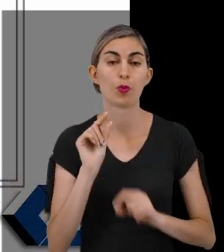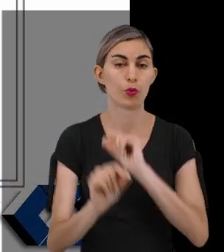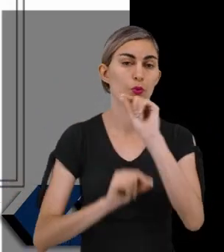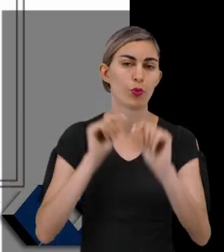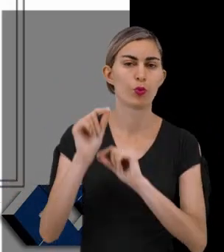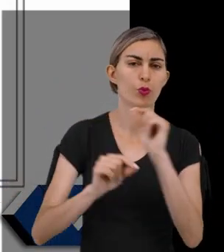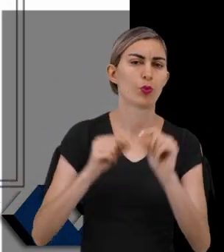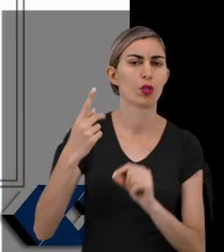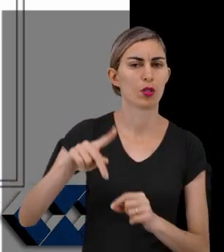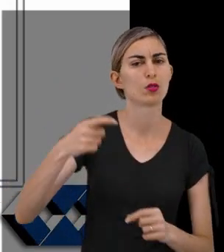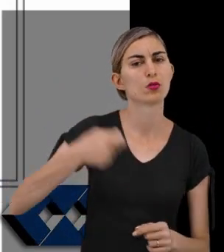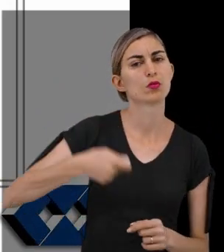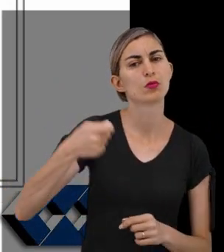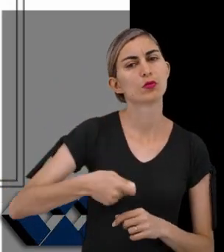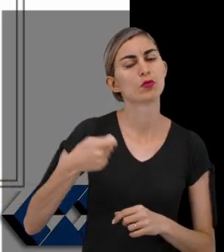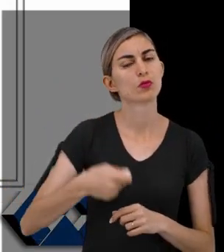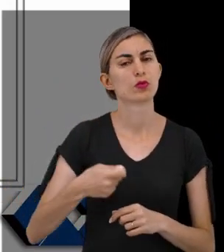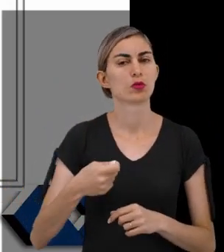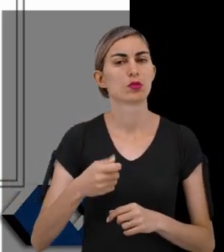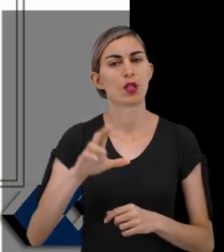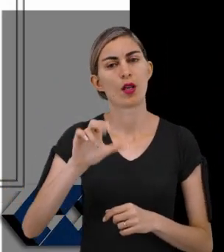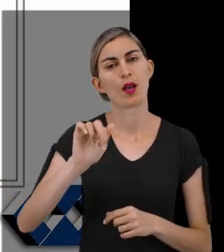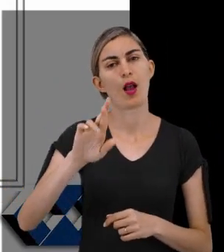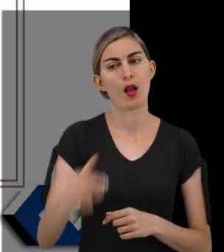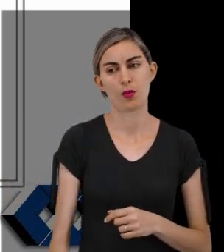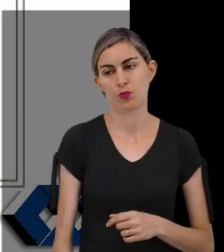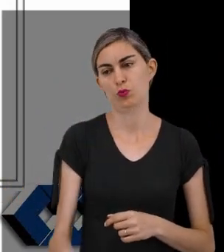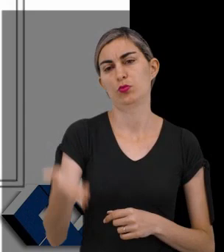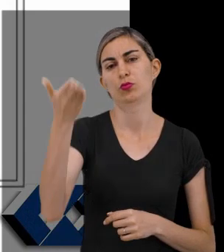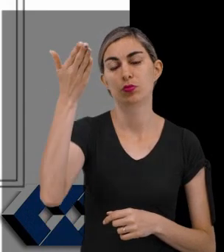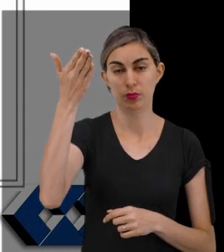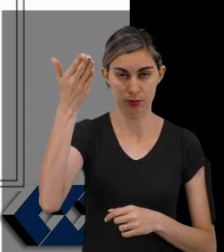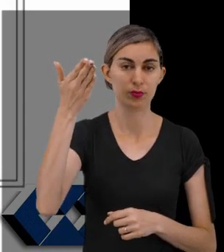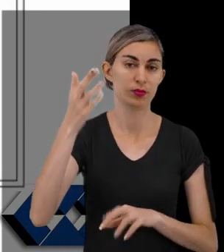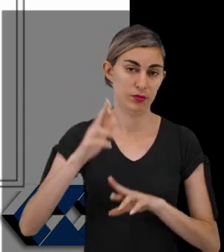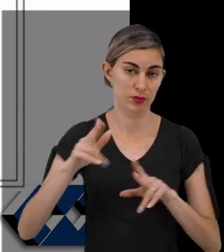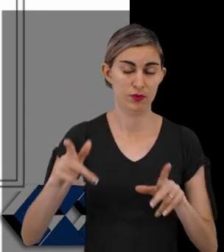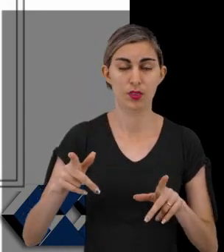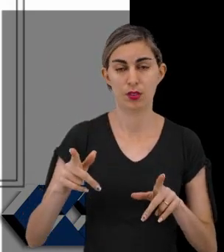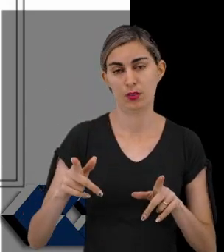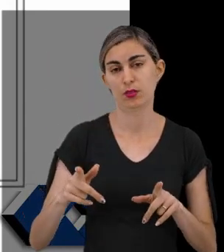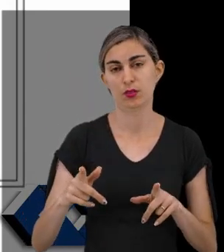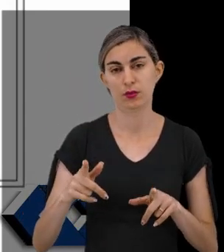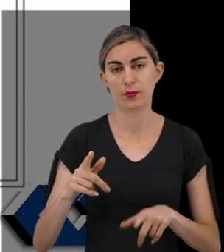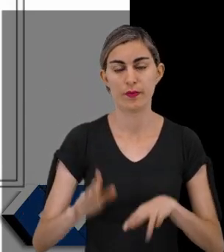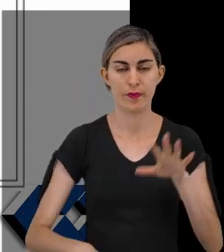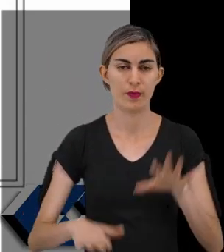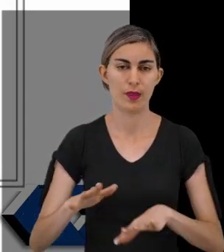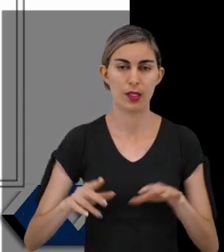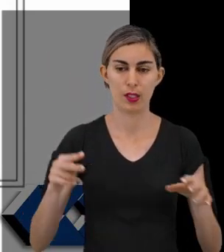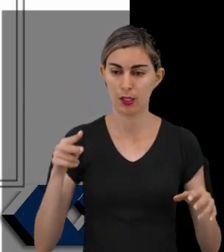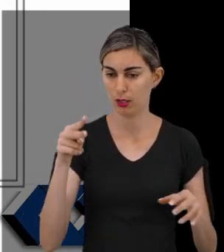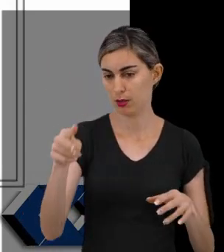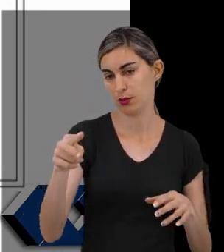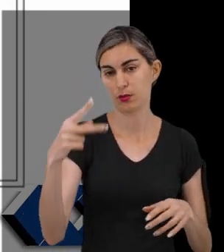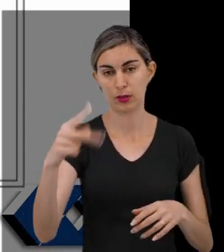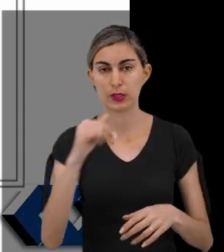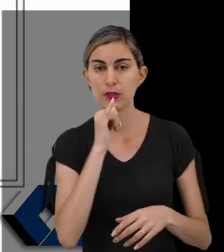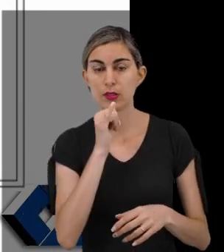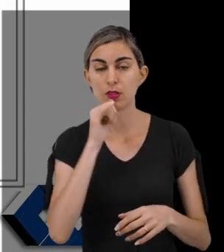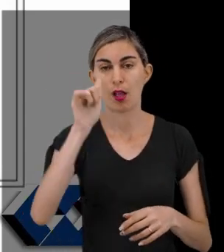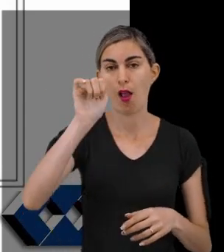tomadas que elas exigem uma carga um pouco maior em virtude do equipamento que vai ser ligado nela. Por